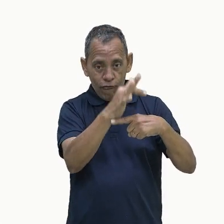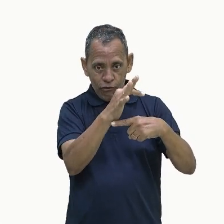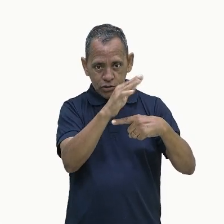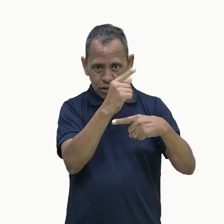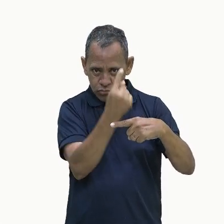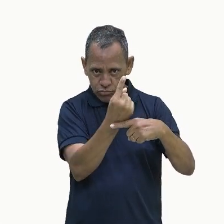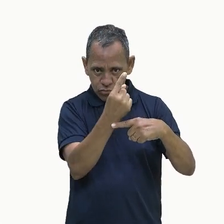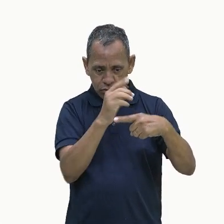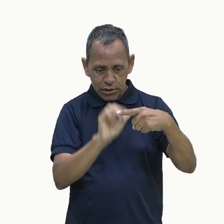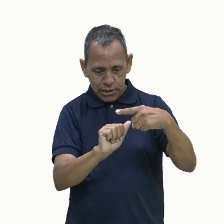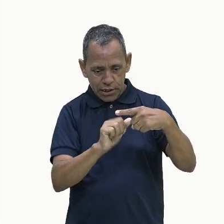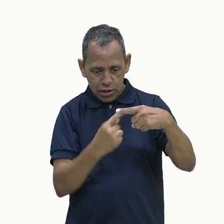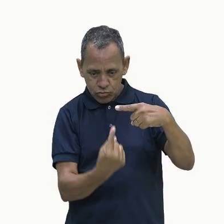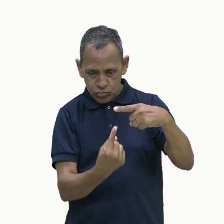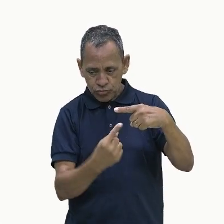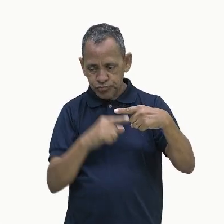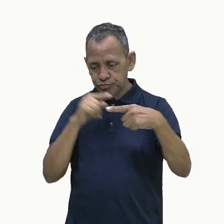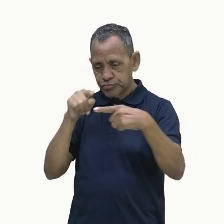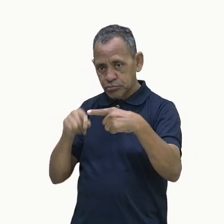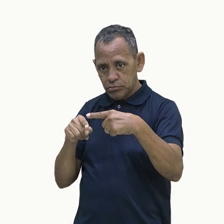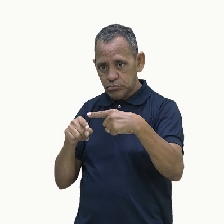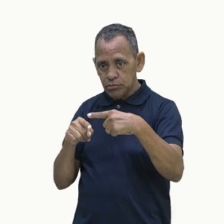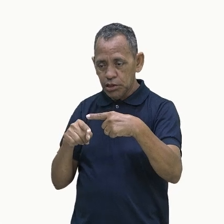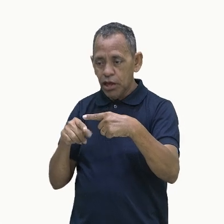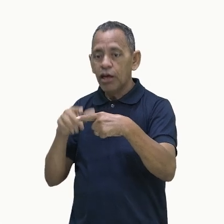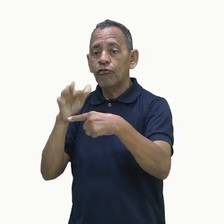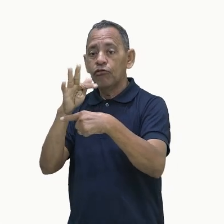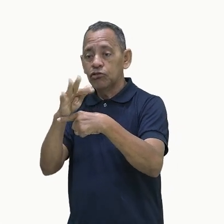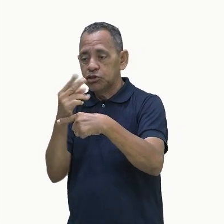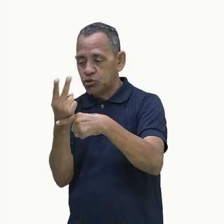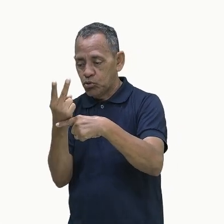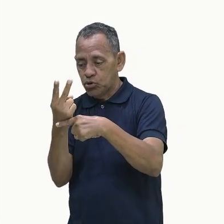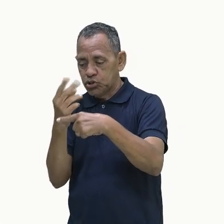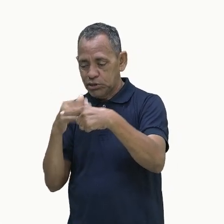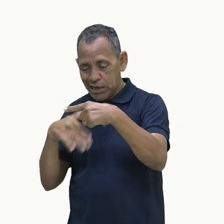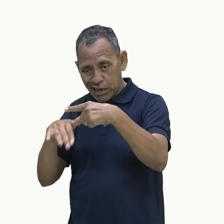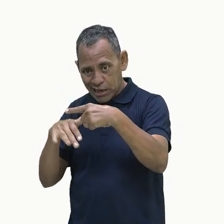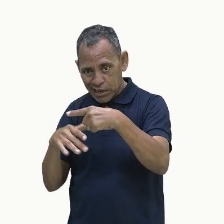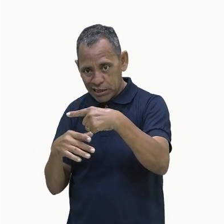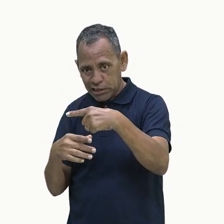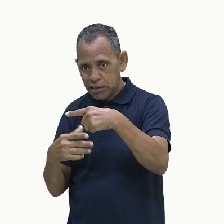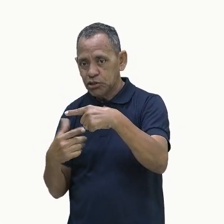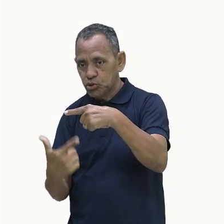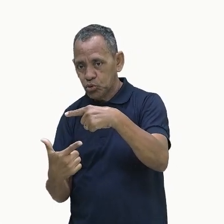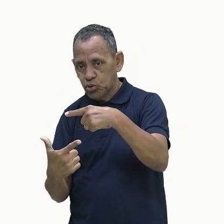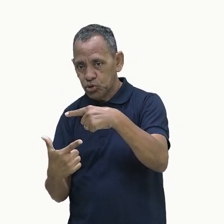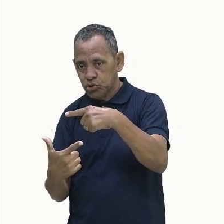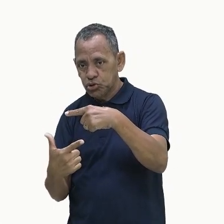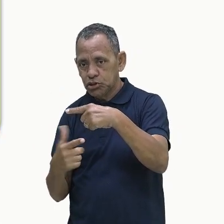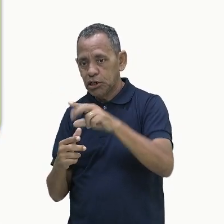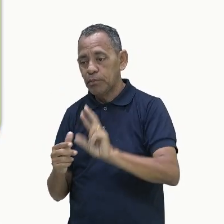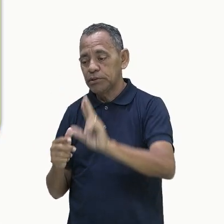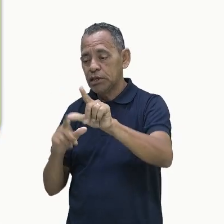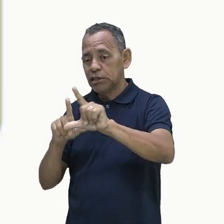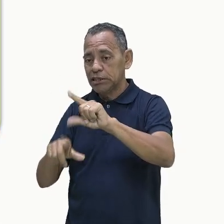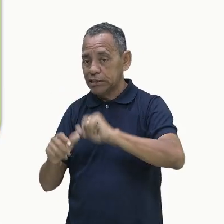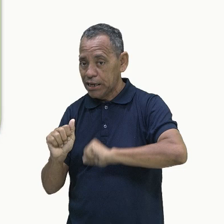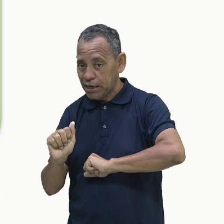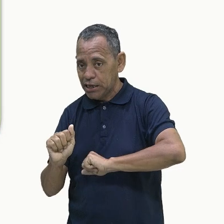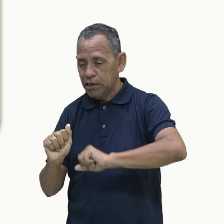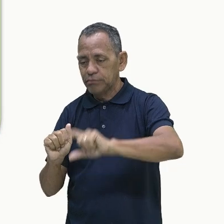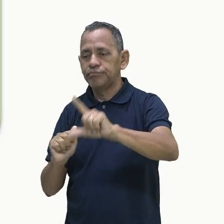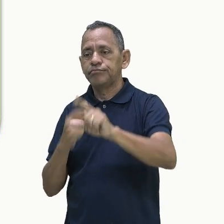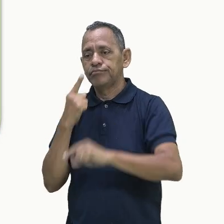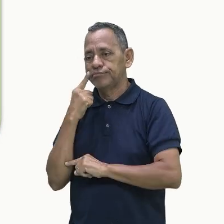com base nisso, você tem aqui, ó, esta imagem, que representa muito bem o princípio de Pascal. Vejam